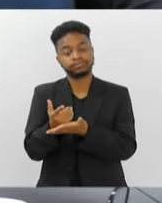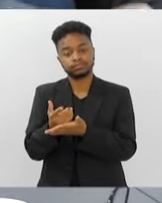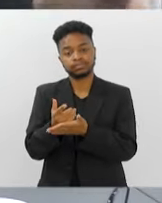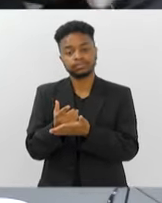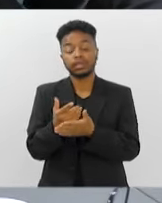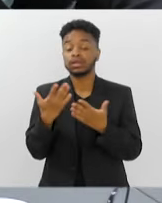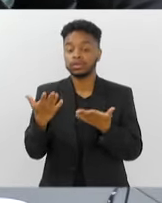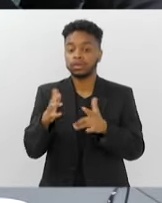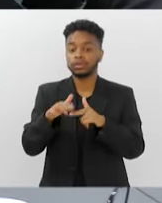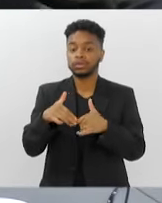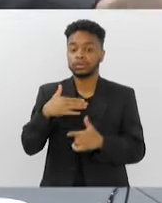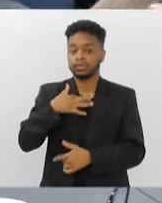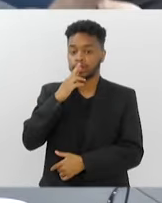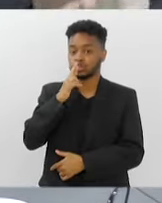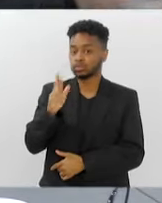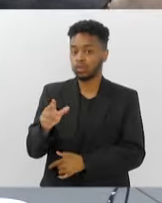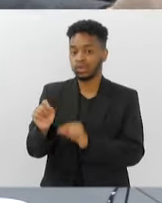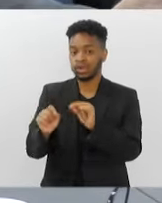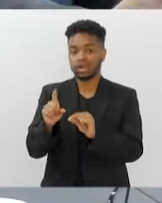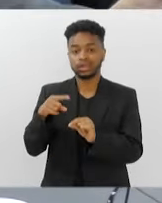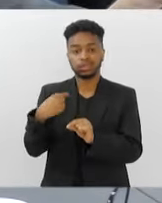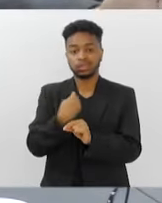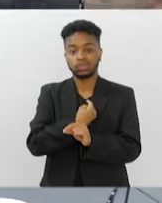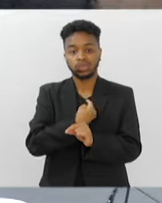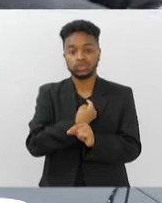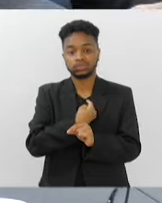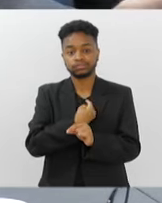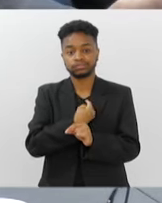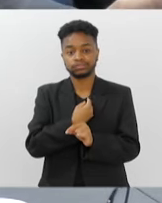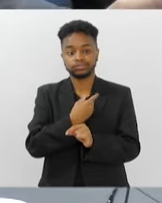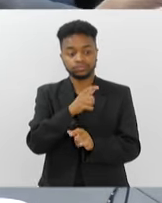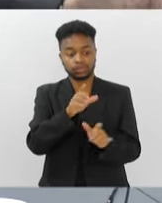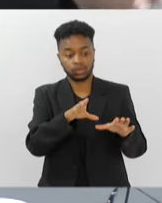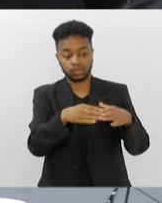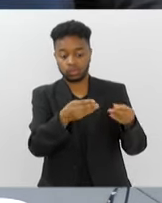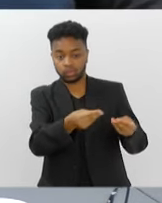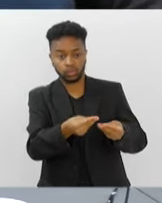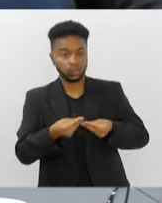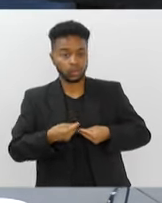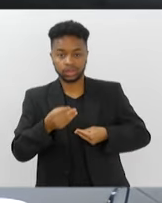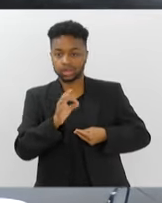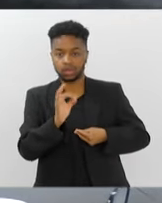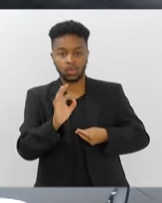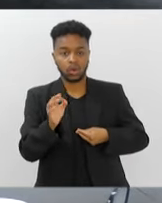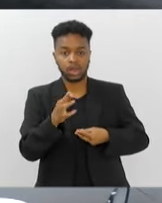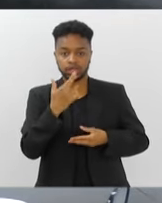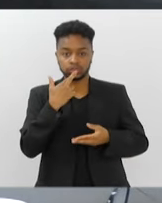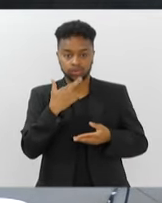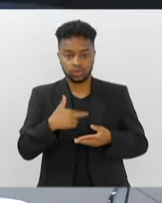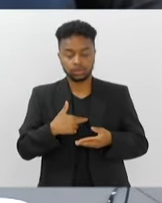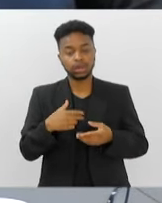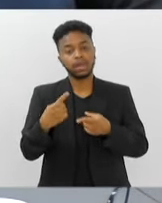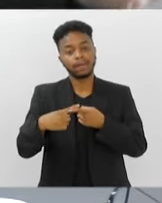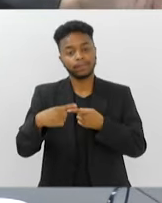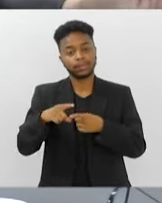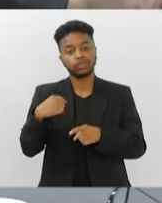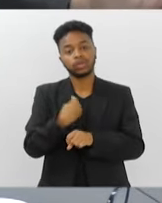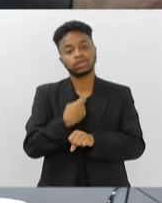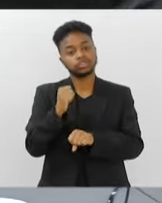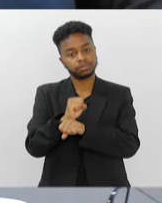justamente essa a gente ainda não submeteu a esta CPI porque nós estamos em fase de